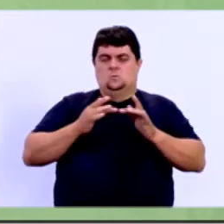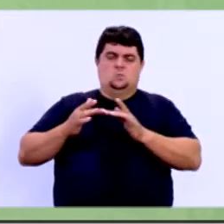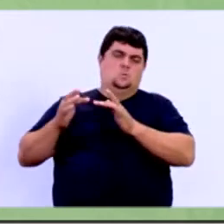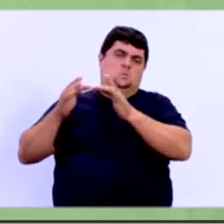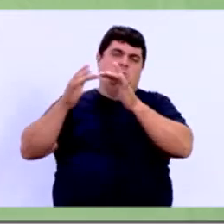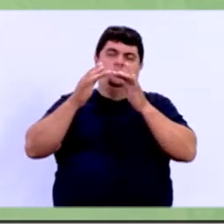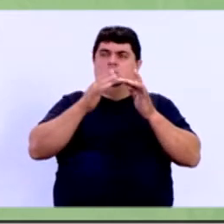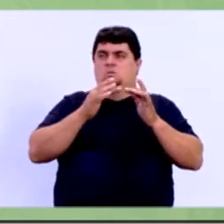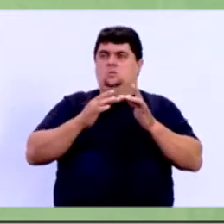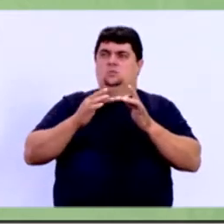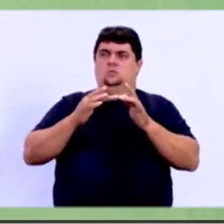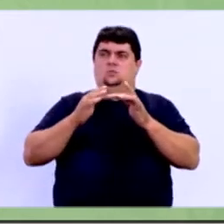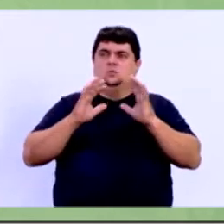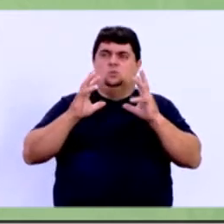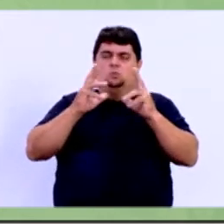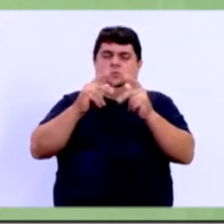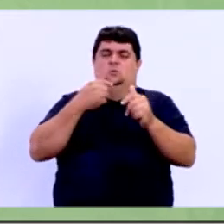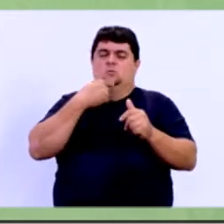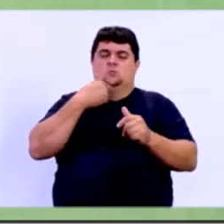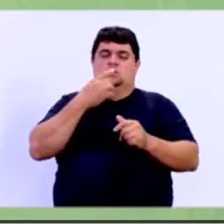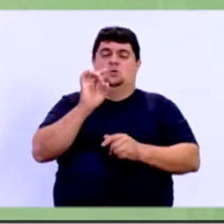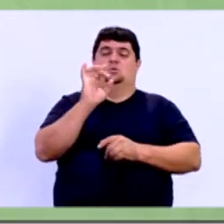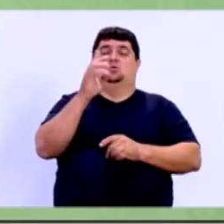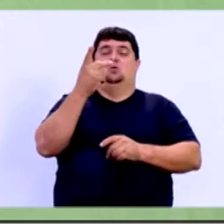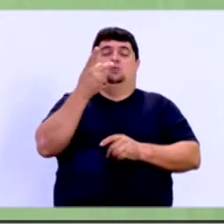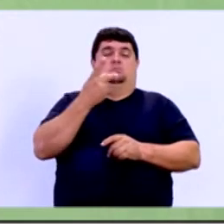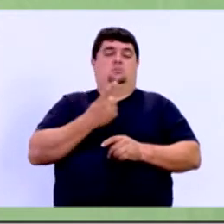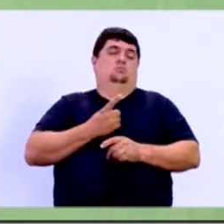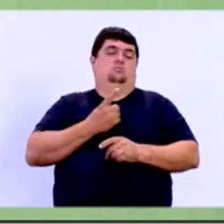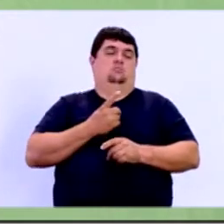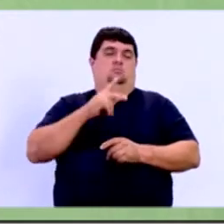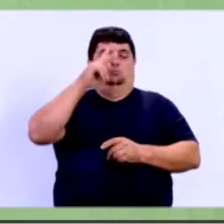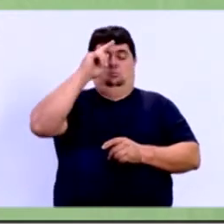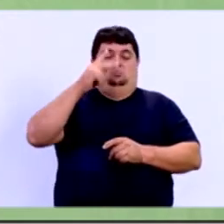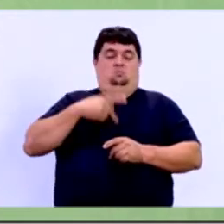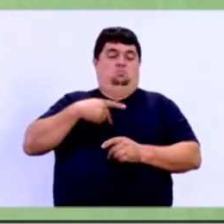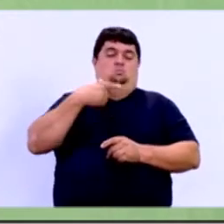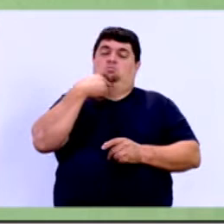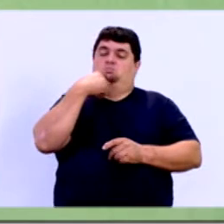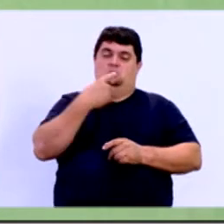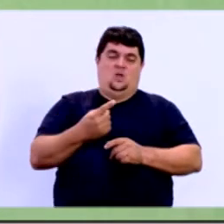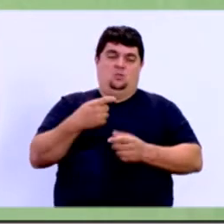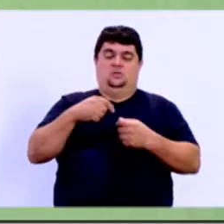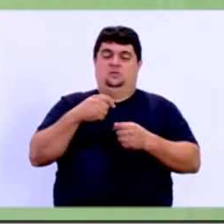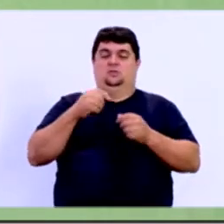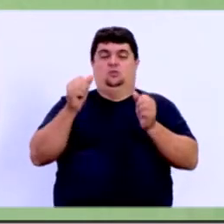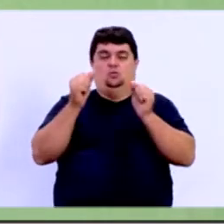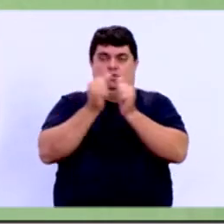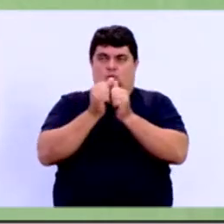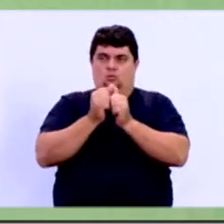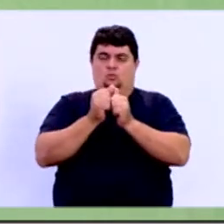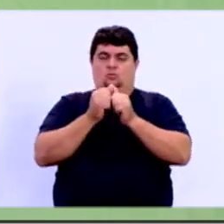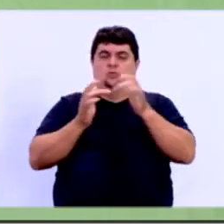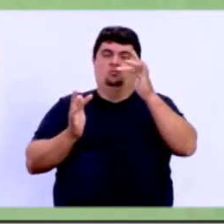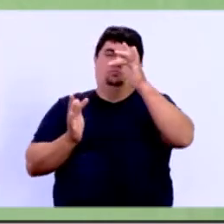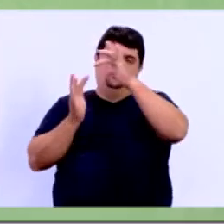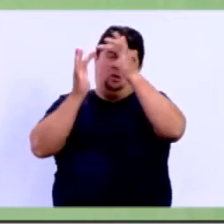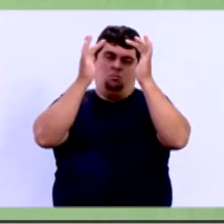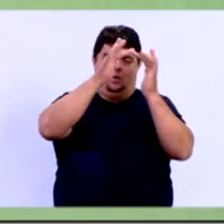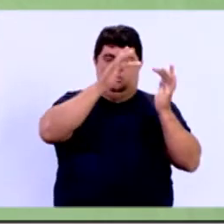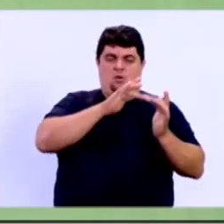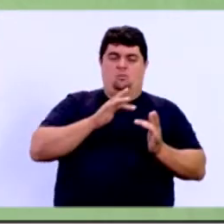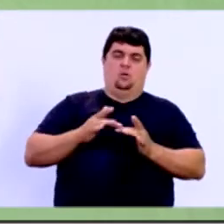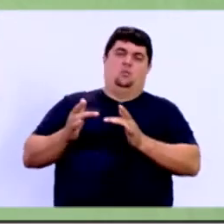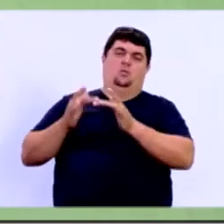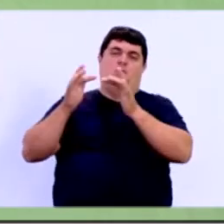com o cliente, com as finanças, né, com o aprendizado e o crescimento. Cuidado, né, são pilares